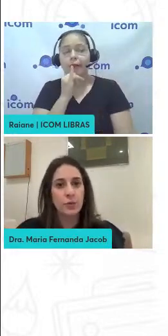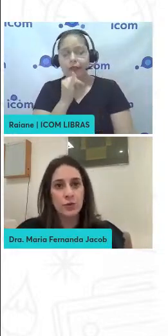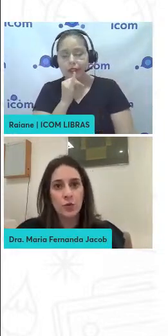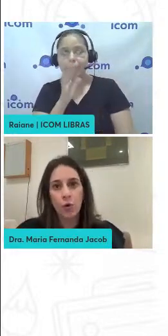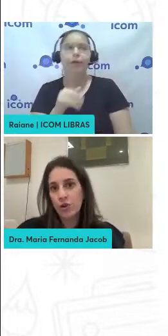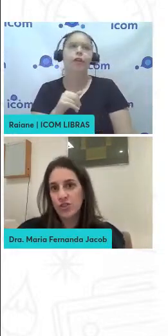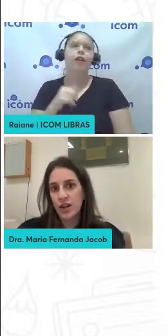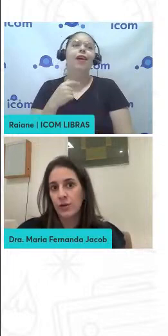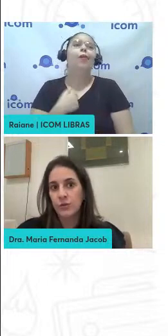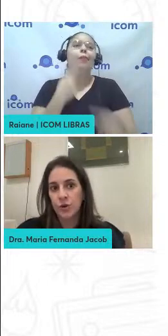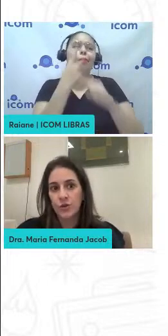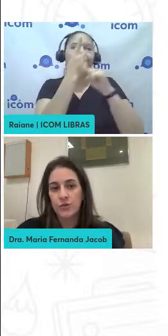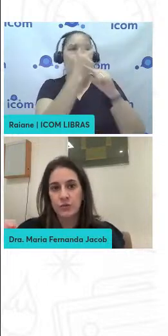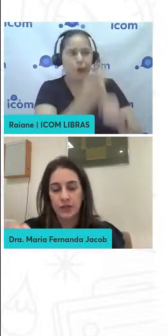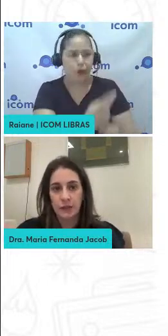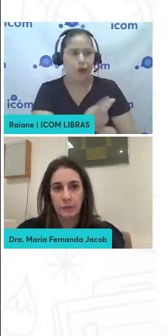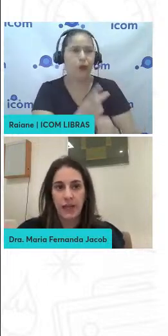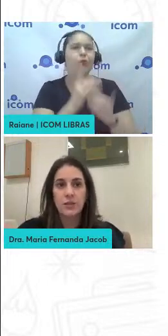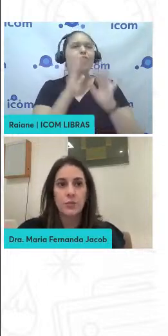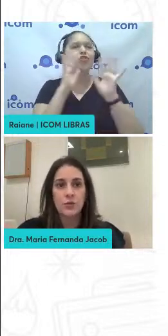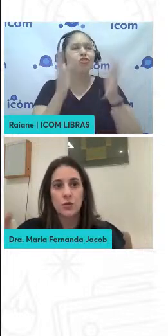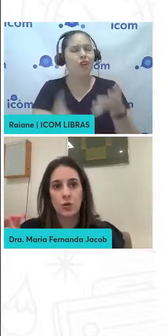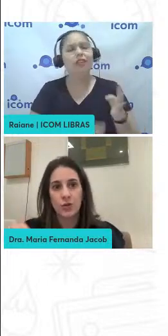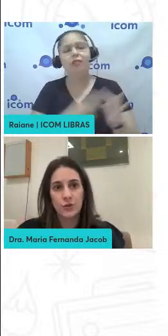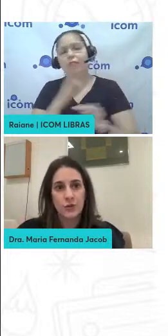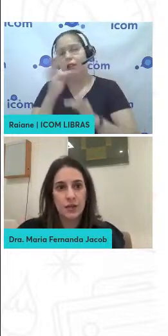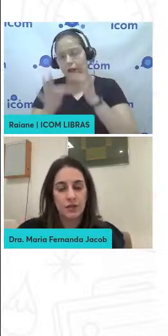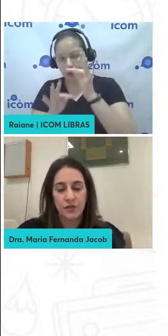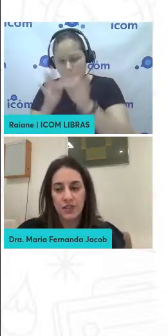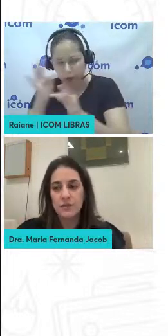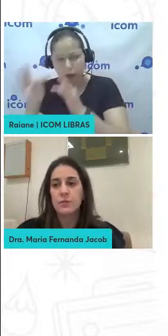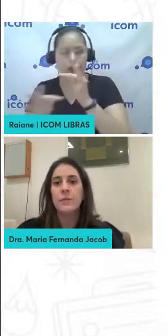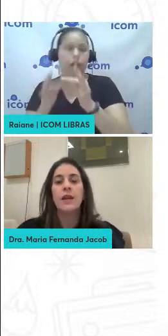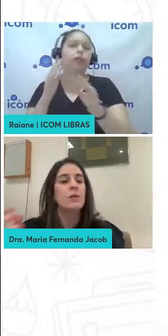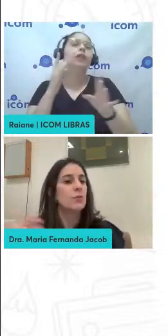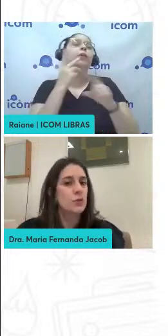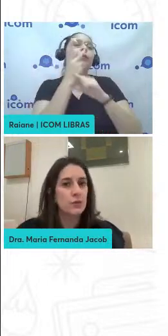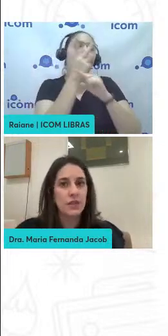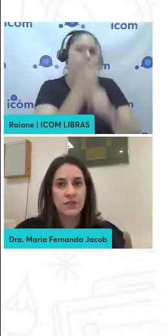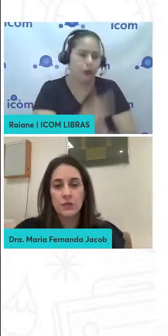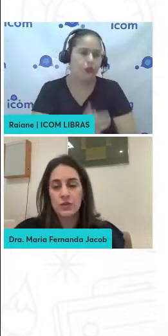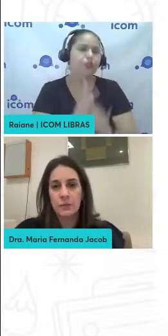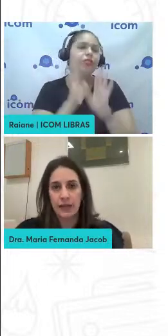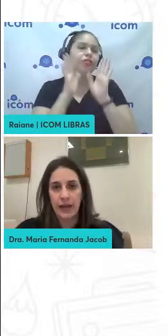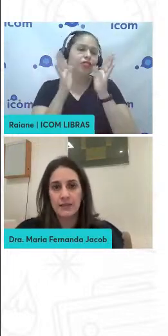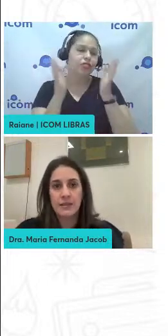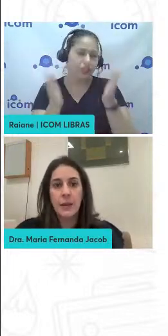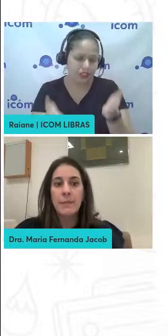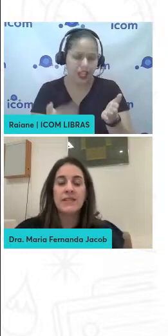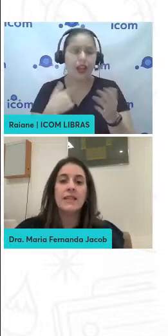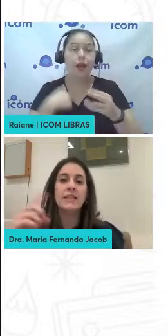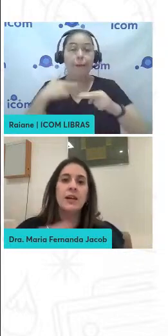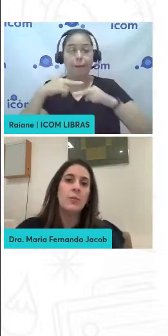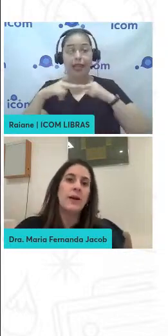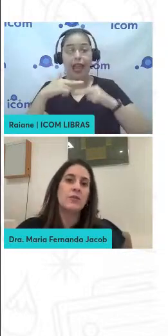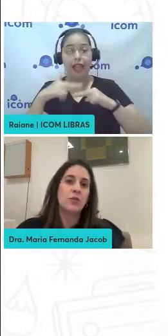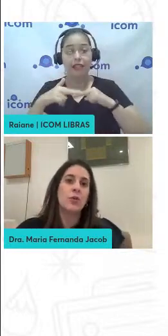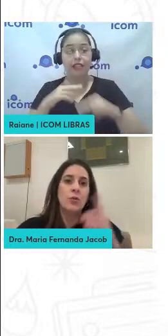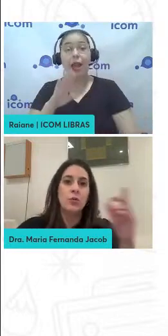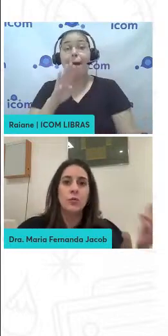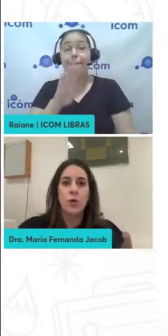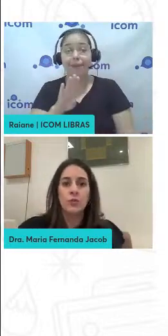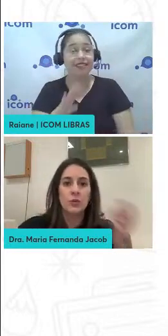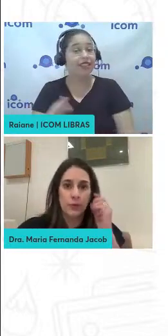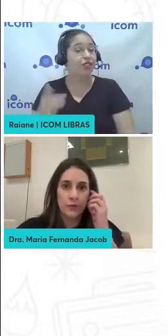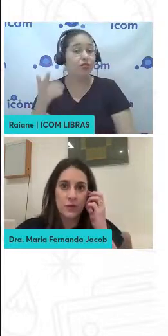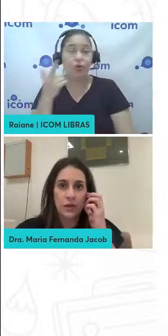paciente buscou já o nosso tratamento, buscou o nosso serviço, buscou o serviço de Pilates, mas ele não passou